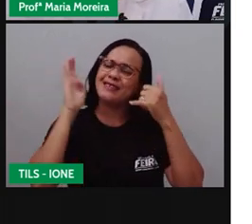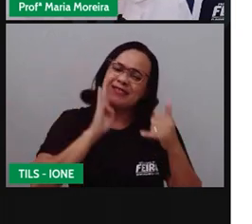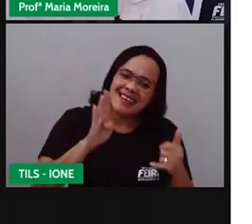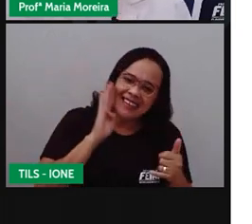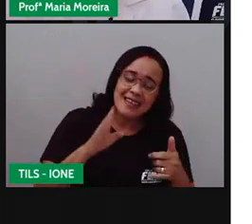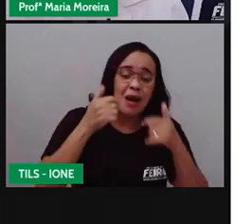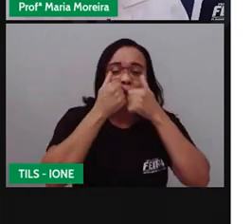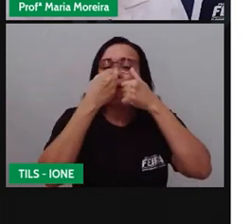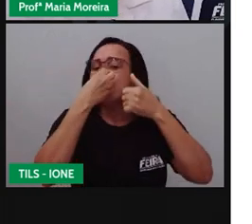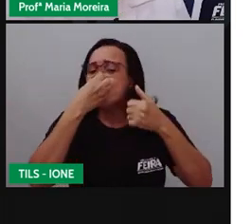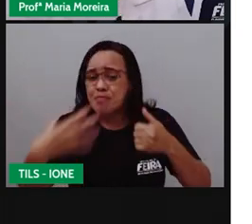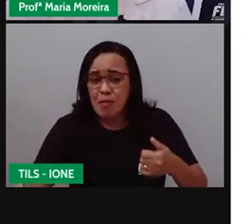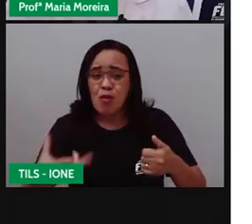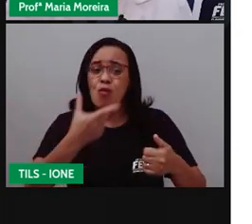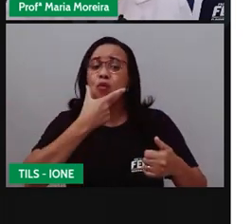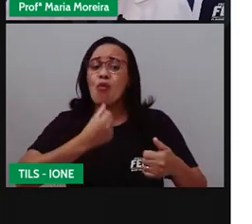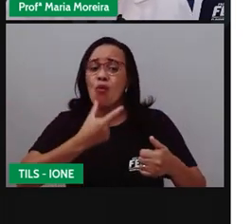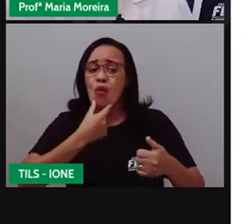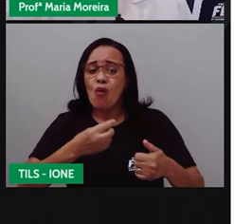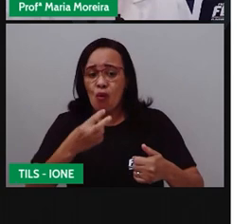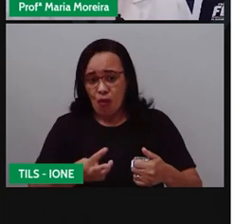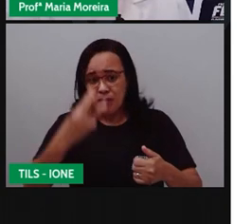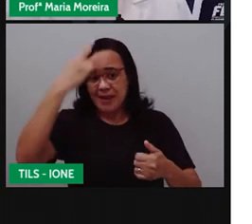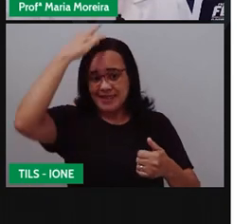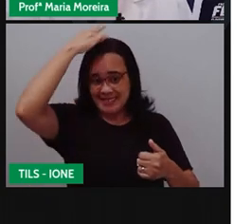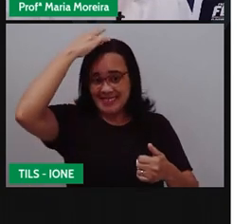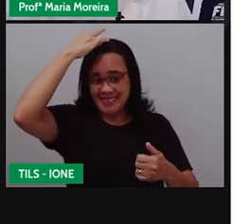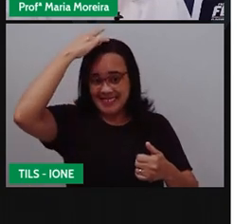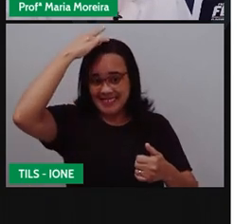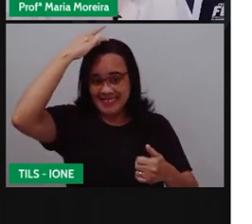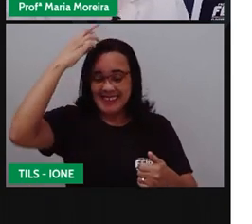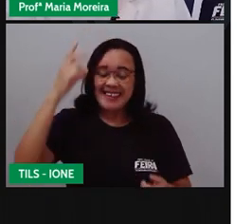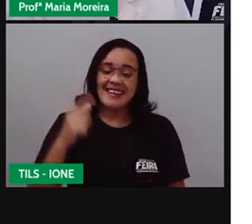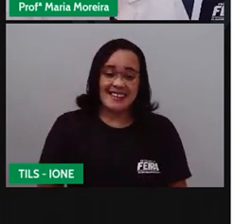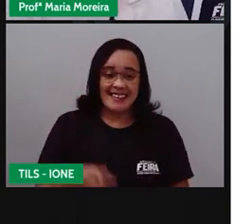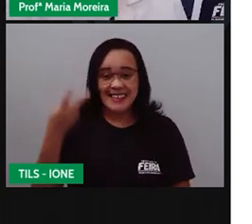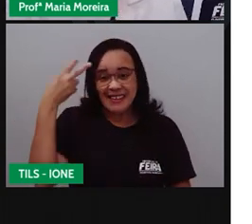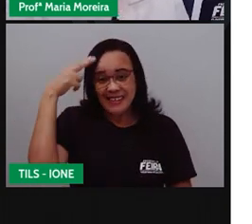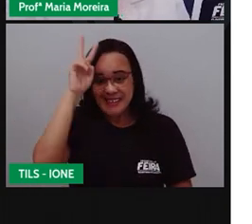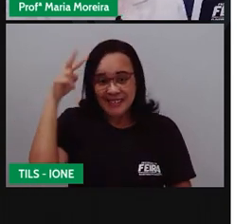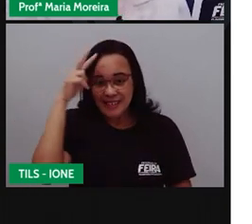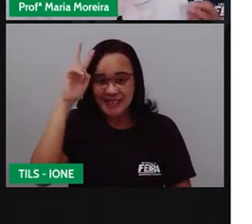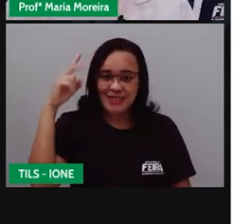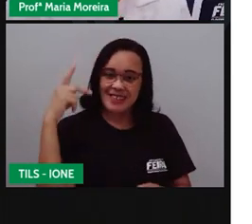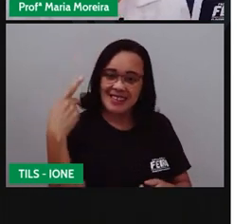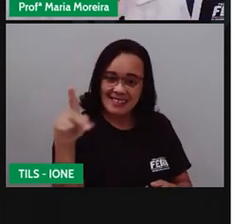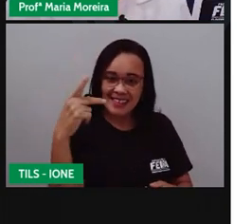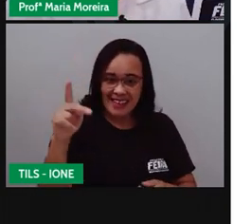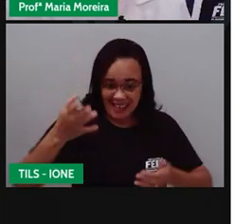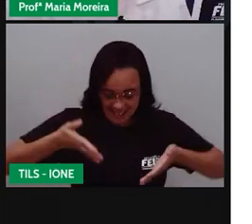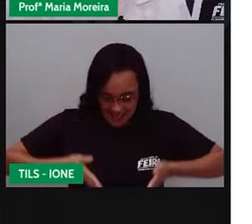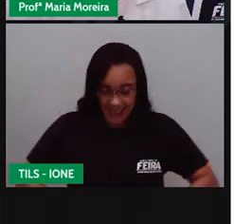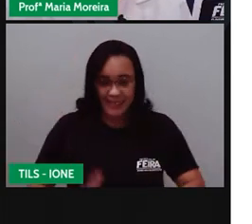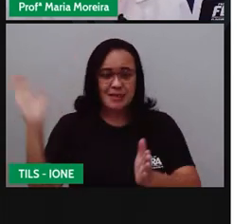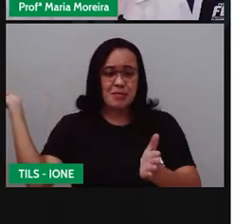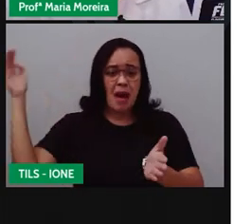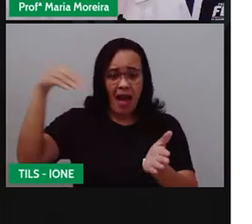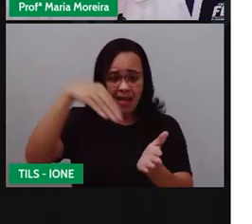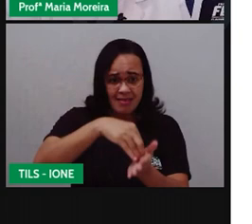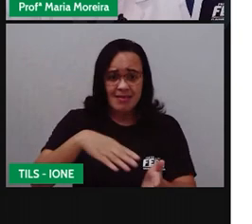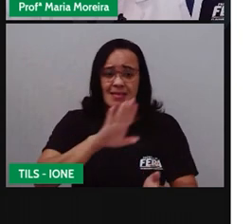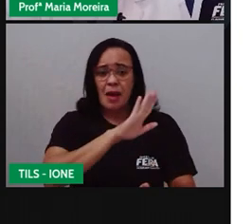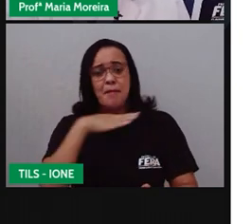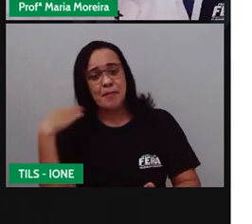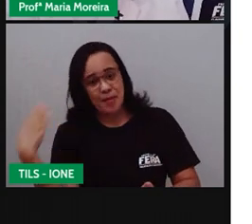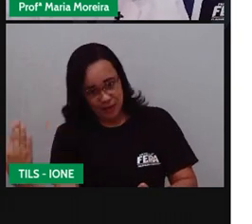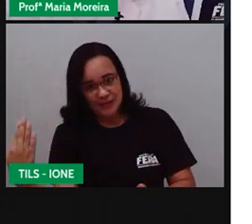hoje? Sobre a história de Santos Dumont. Olha só esse exemplo aqui. A história de Santos Dumont, nascimento até a morte. Então,